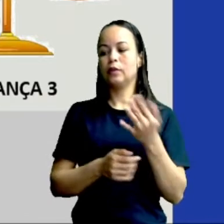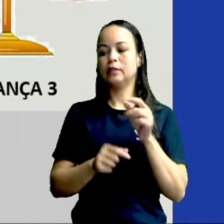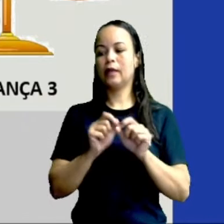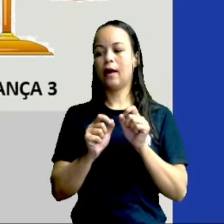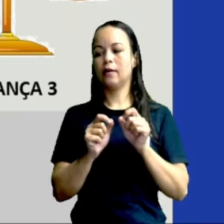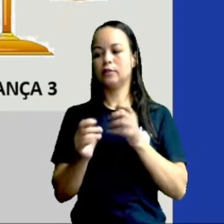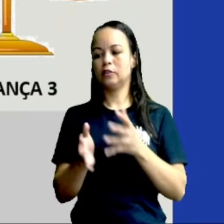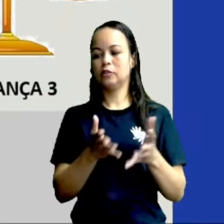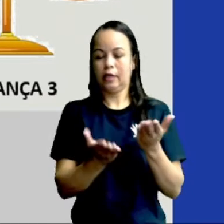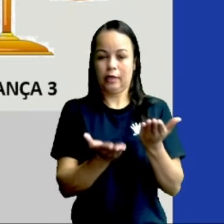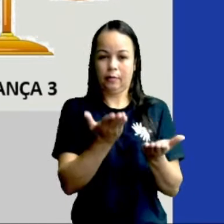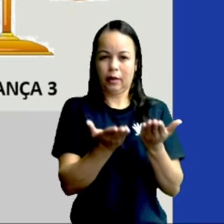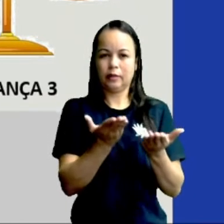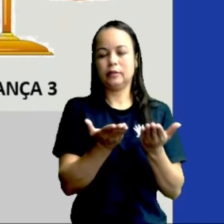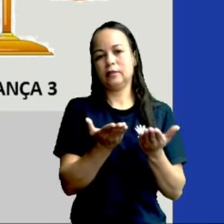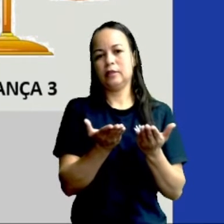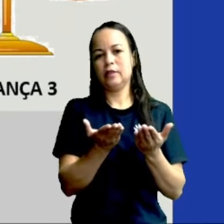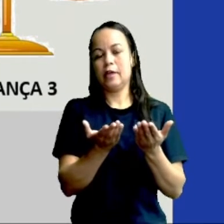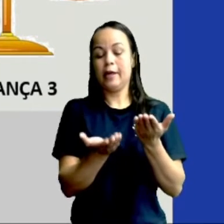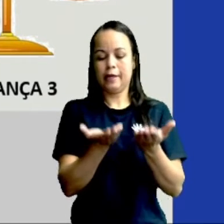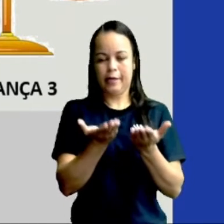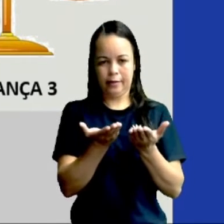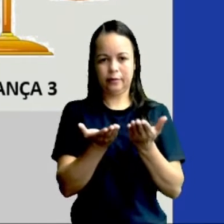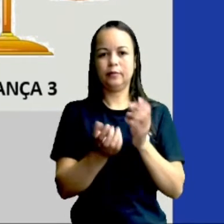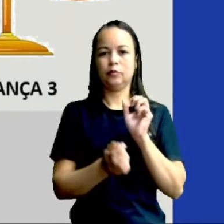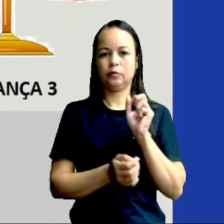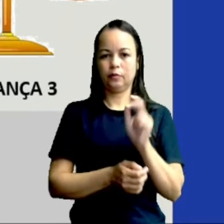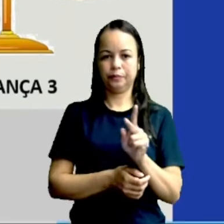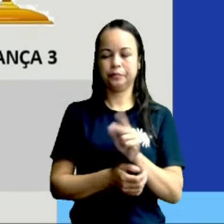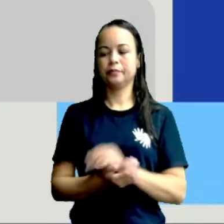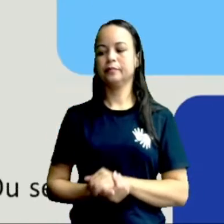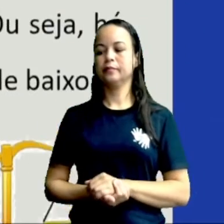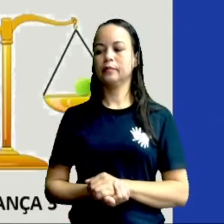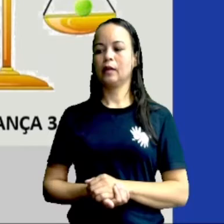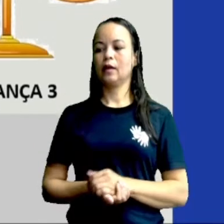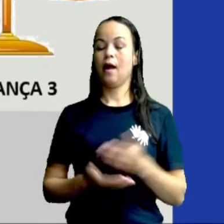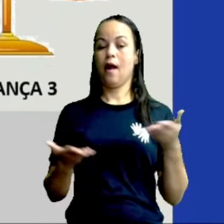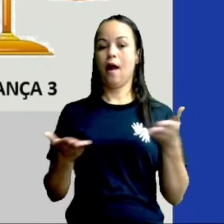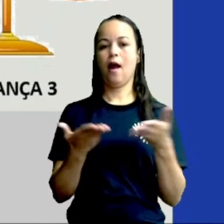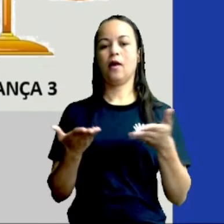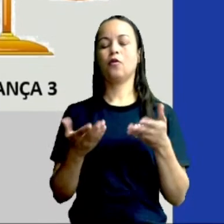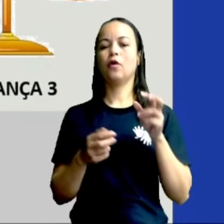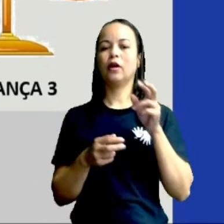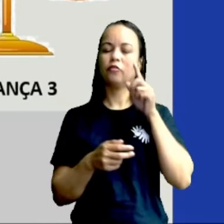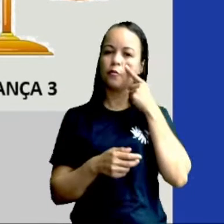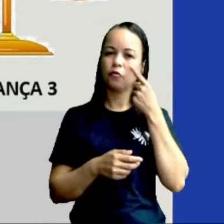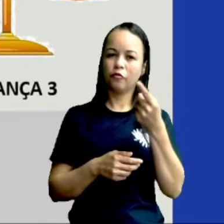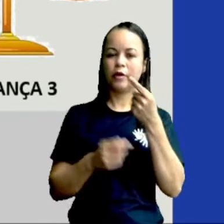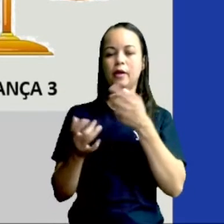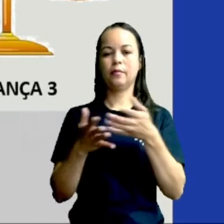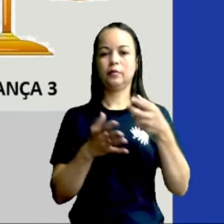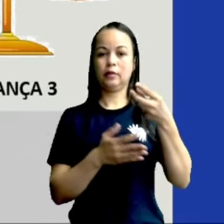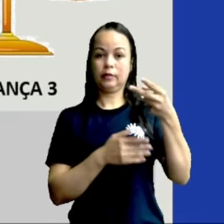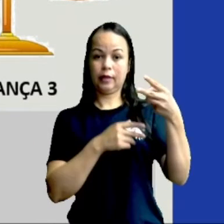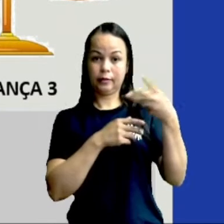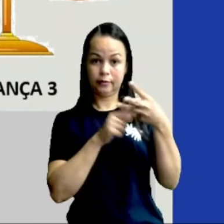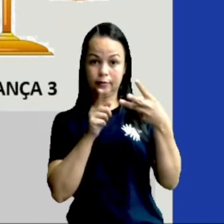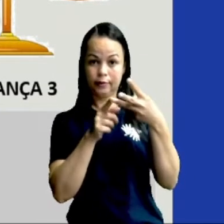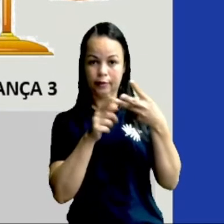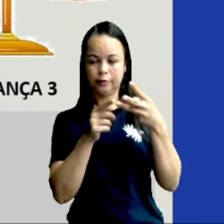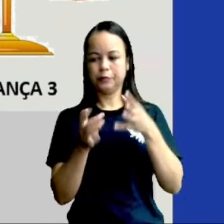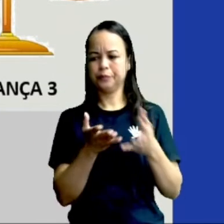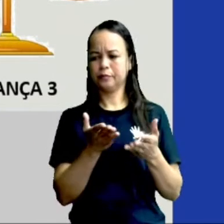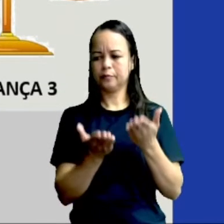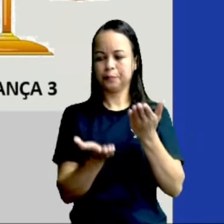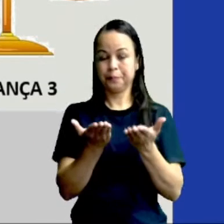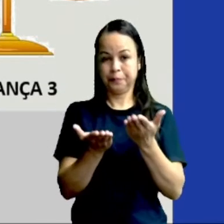os pratos de cada balança estão em equilíbrio, ok? Então, vamos ver agora a situação da balança 3. Já na balança